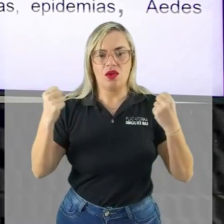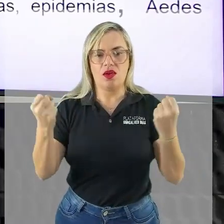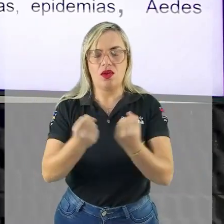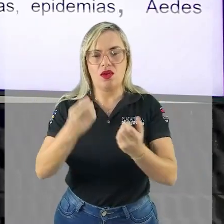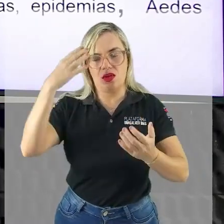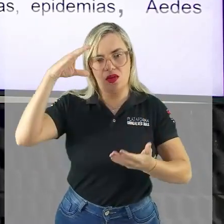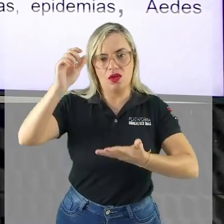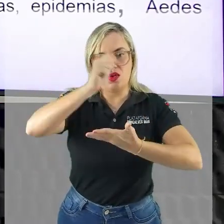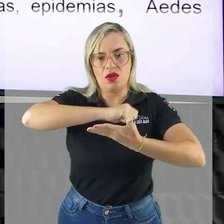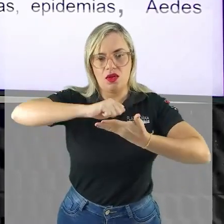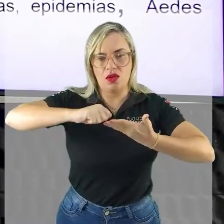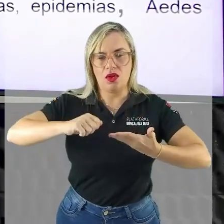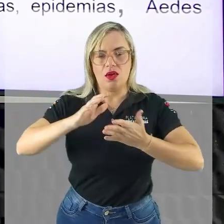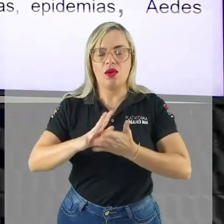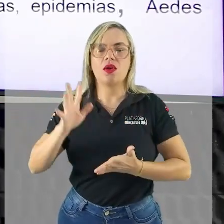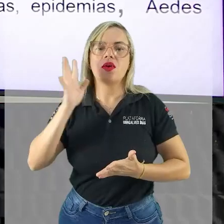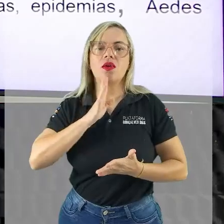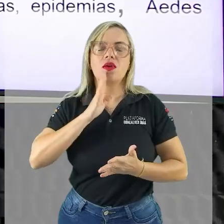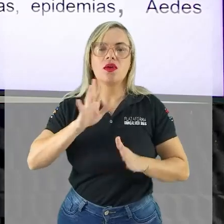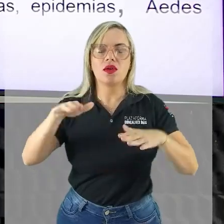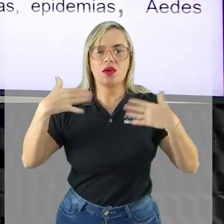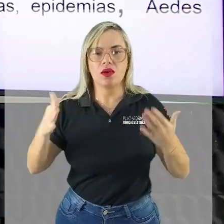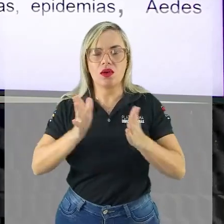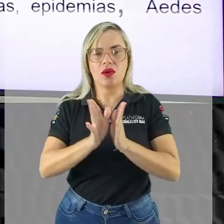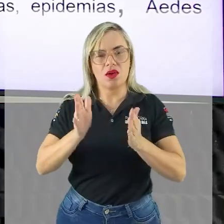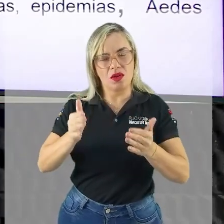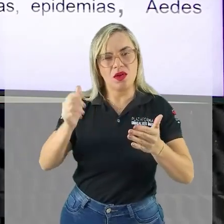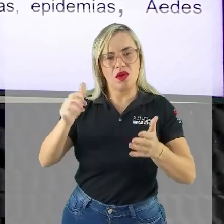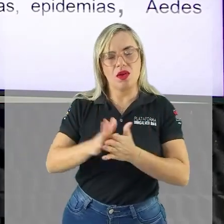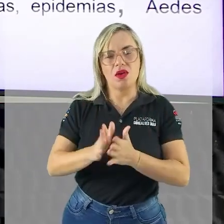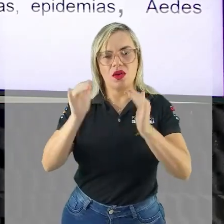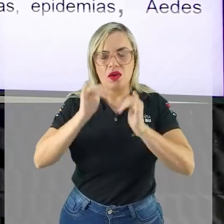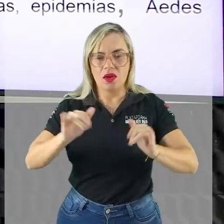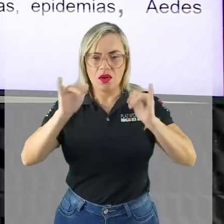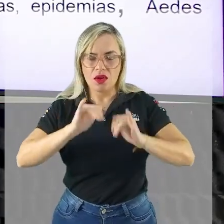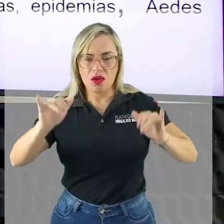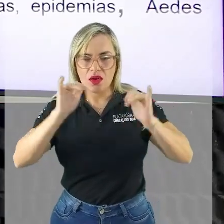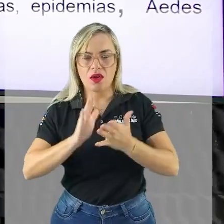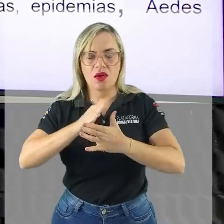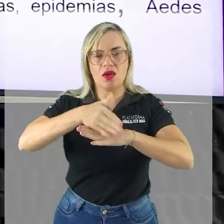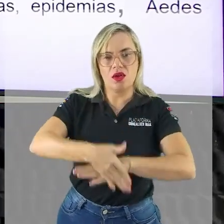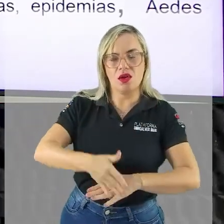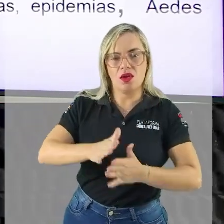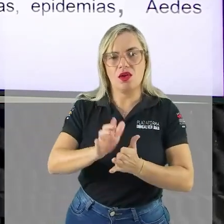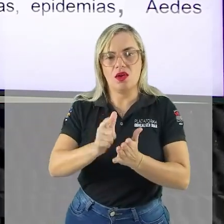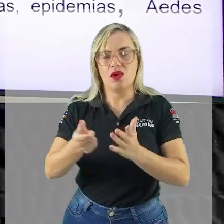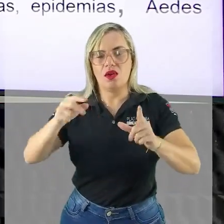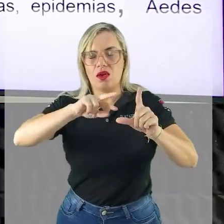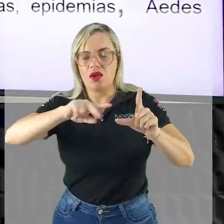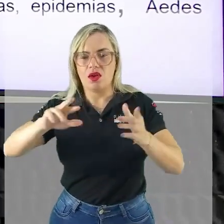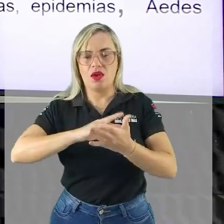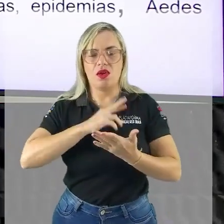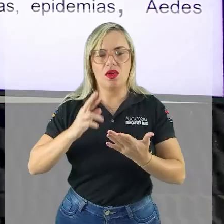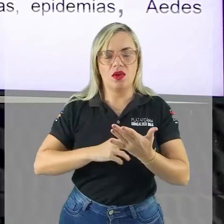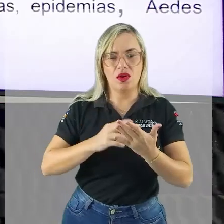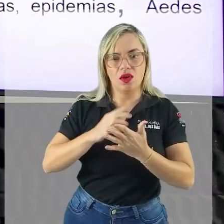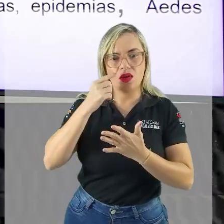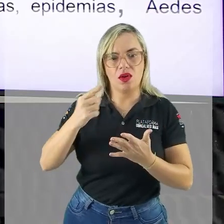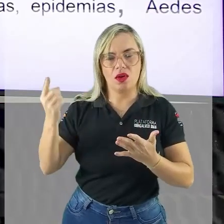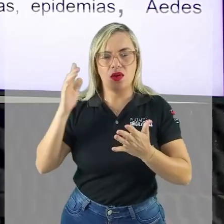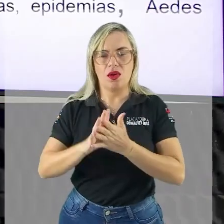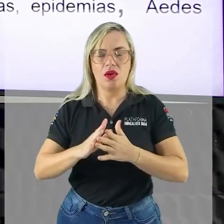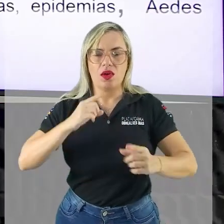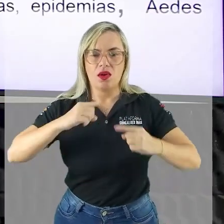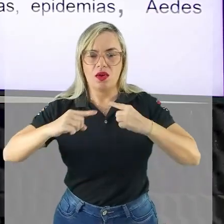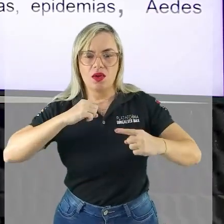seu texto, beleza, gente? Então, mantenha-se bem informado, acesse jornais, leia revistas, tenha bons